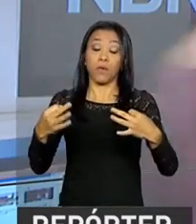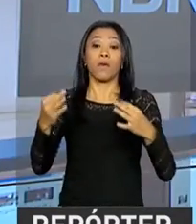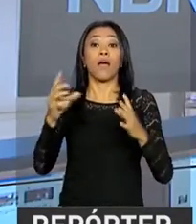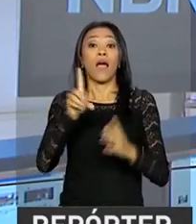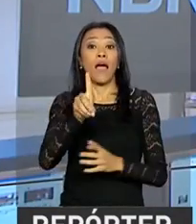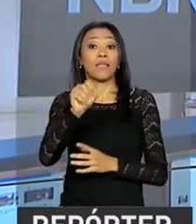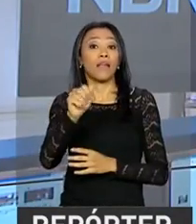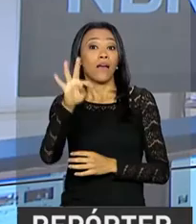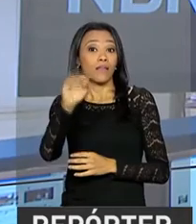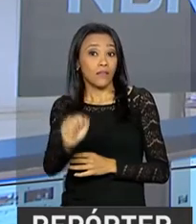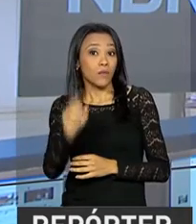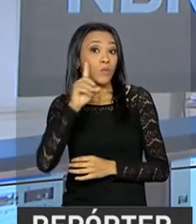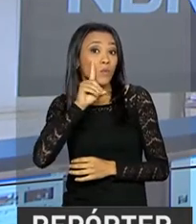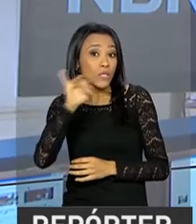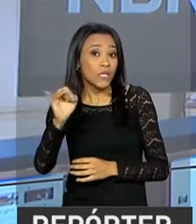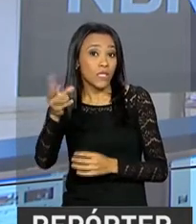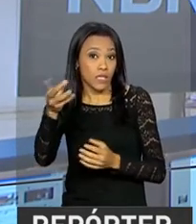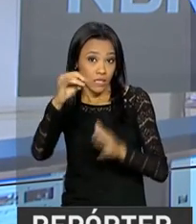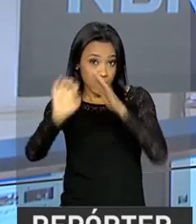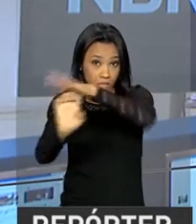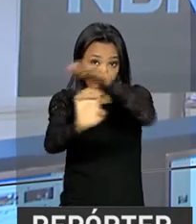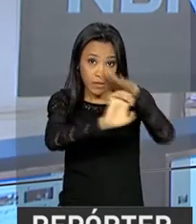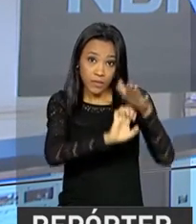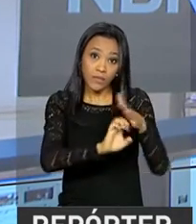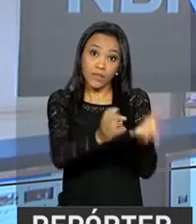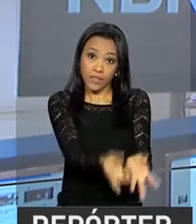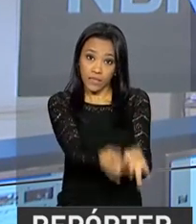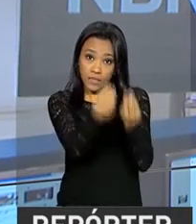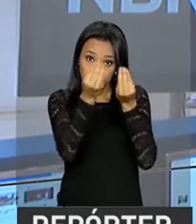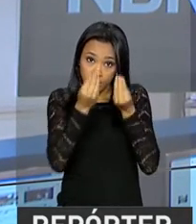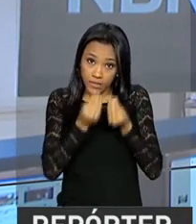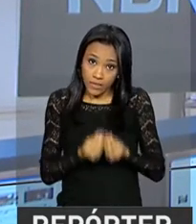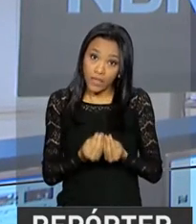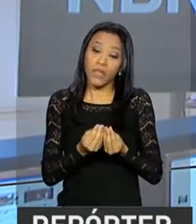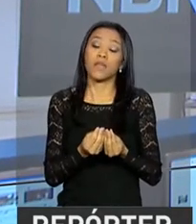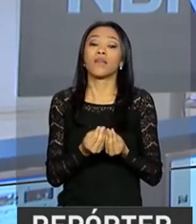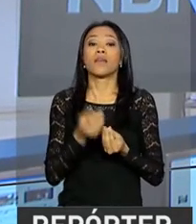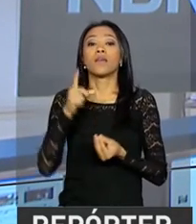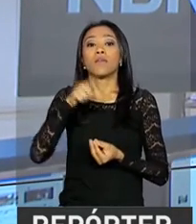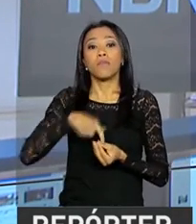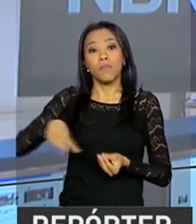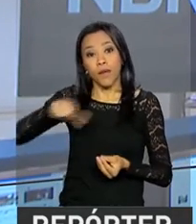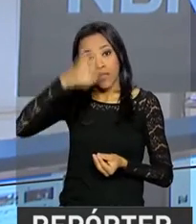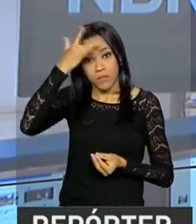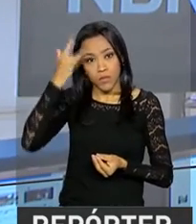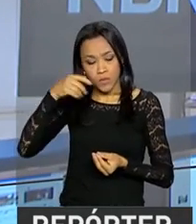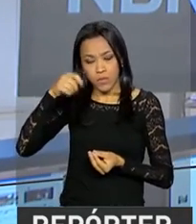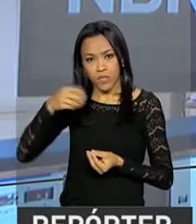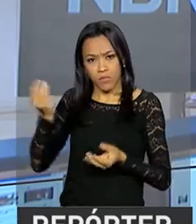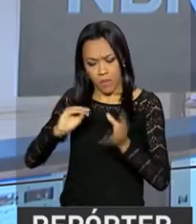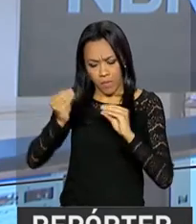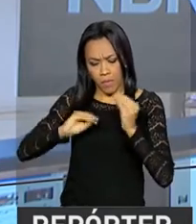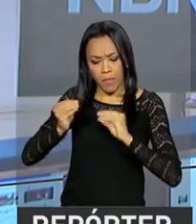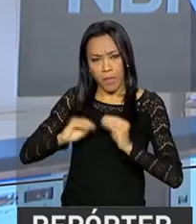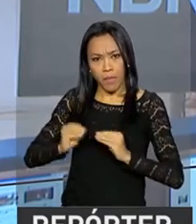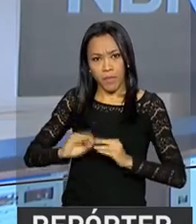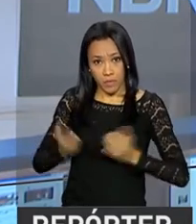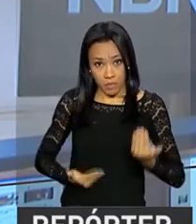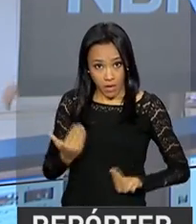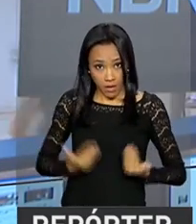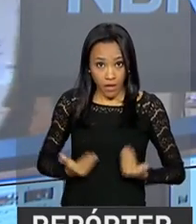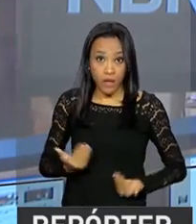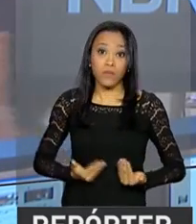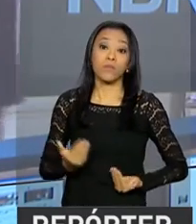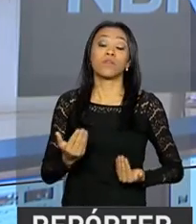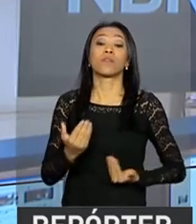as empresas entreguem o comprovante de rendimentos para os empregados preencherem a declaração termina na próxima